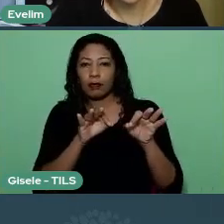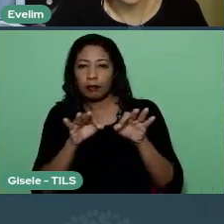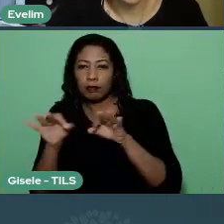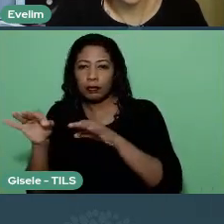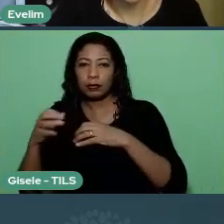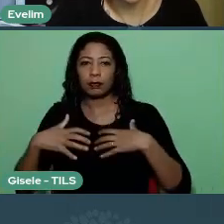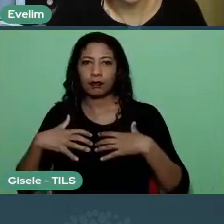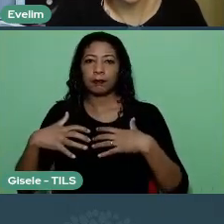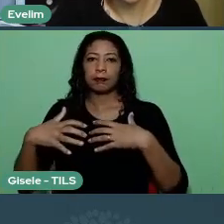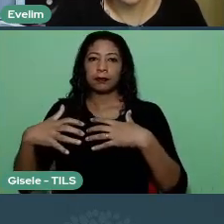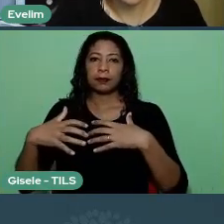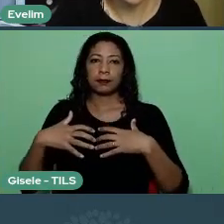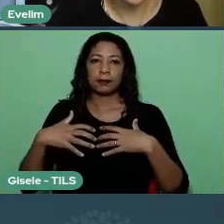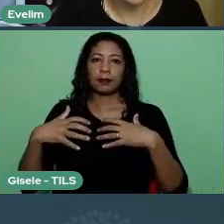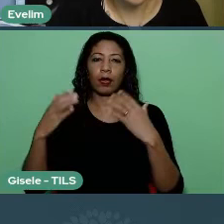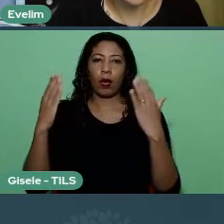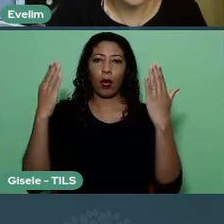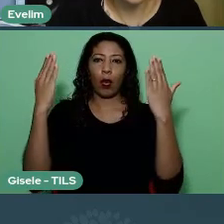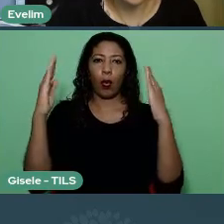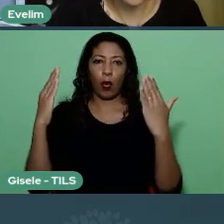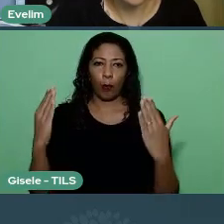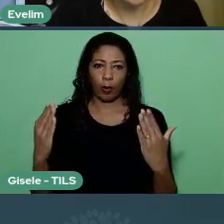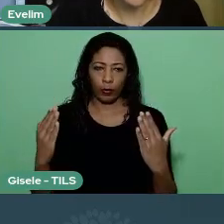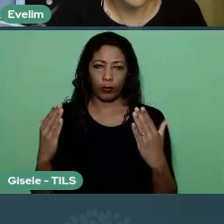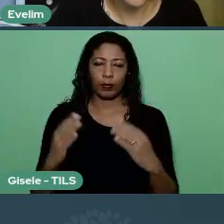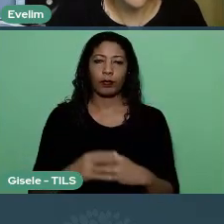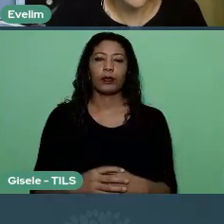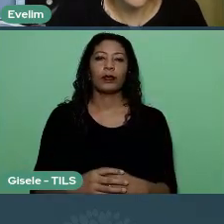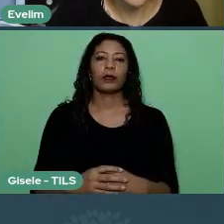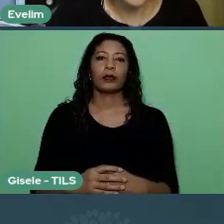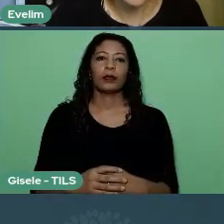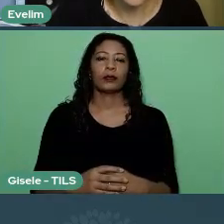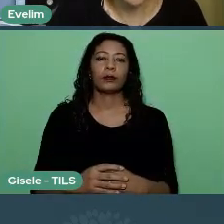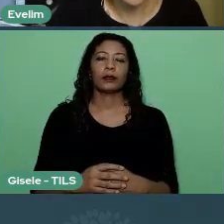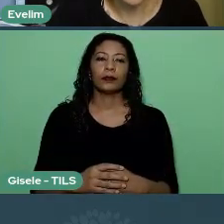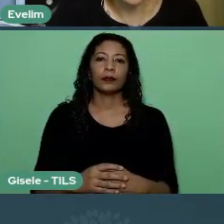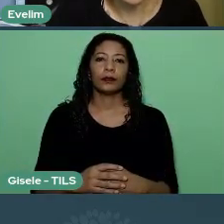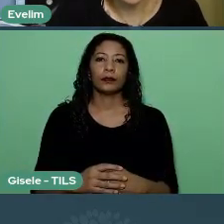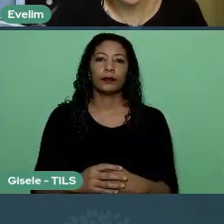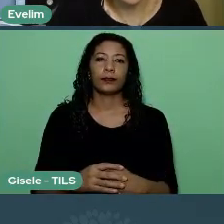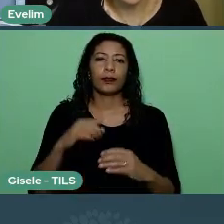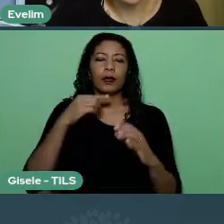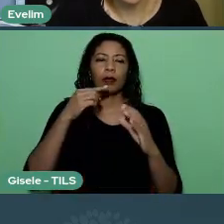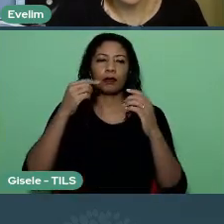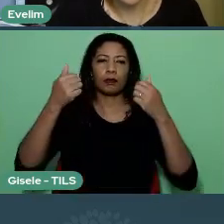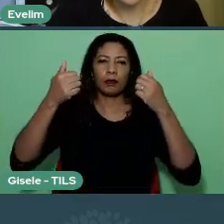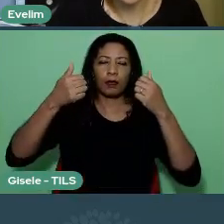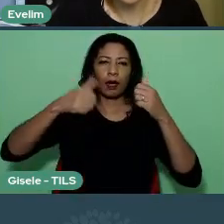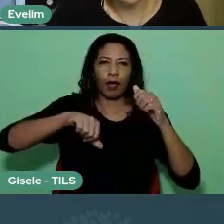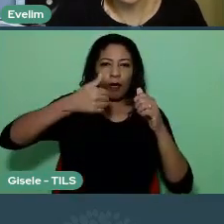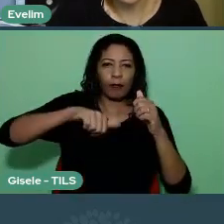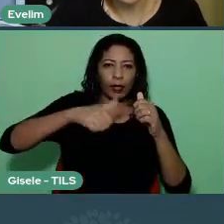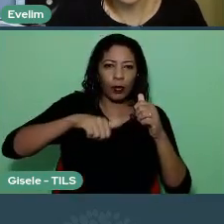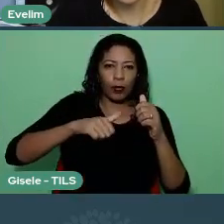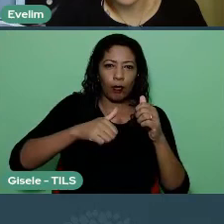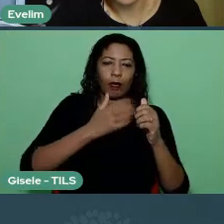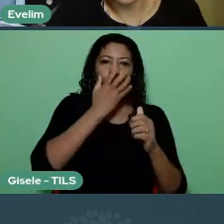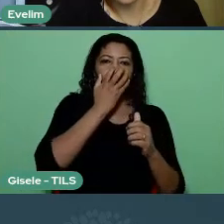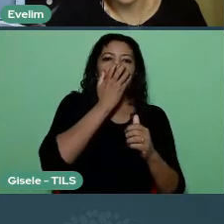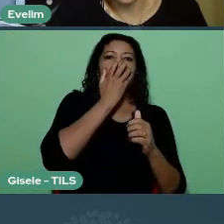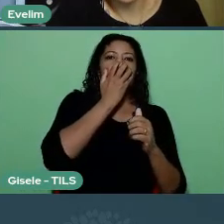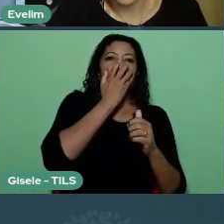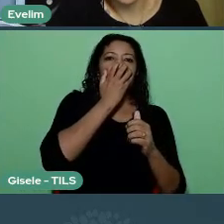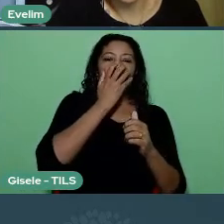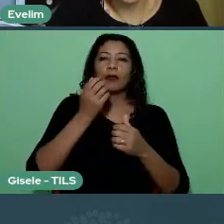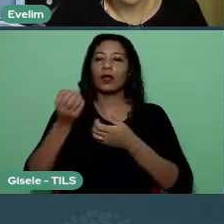comparou o grupo, um estudo randomizado também, piloto, que avaliou o uso da não invasiva com o tratamento